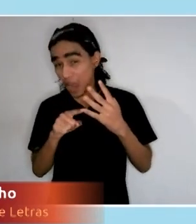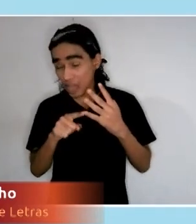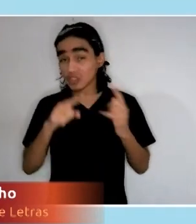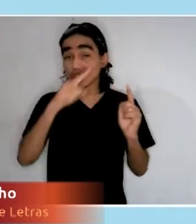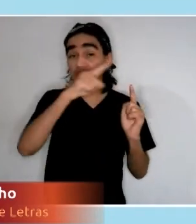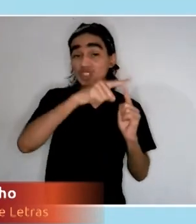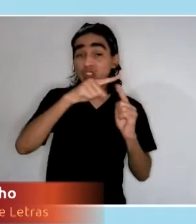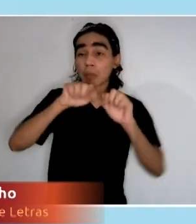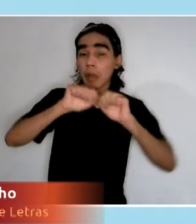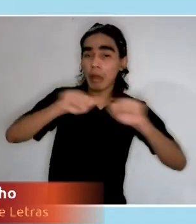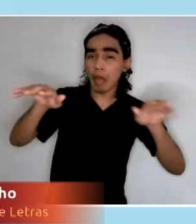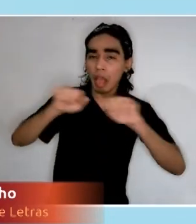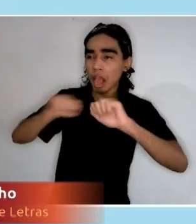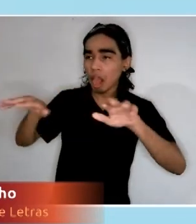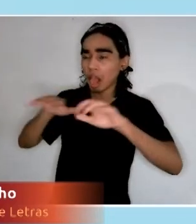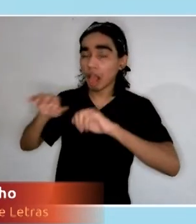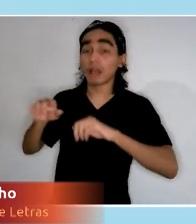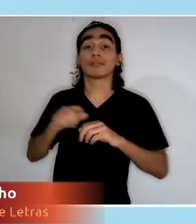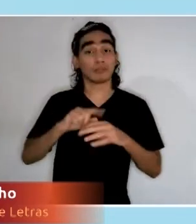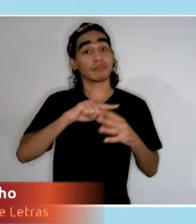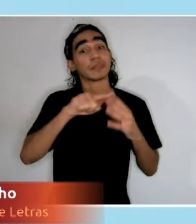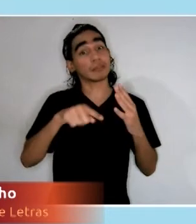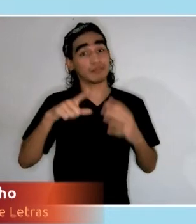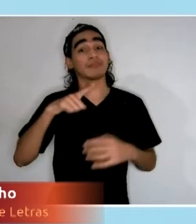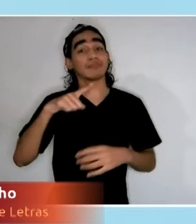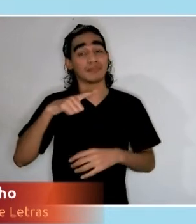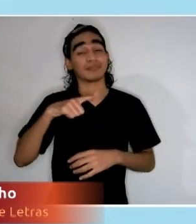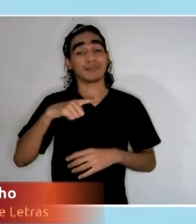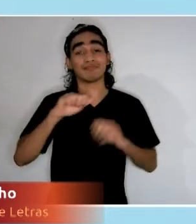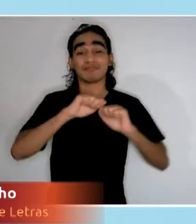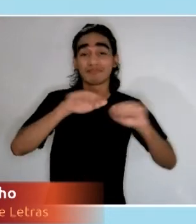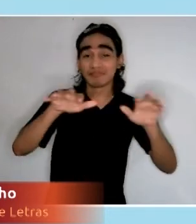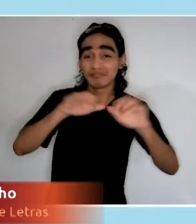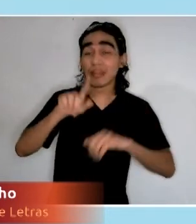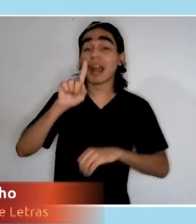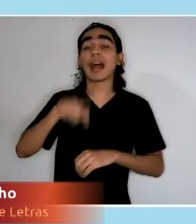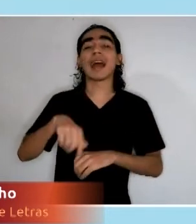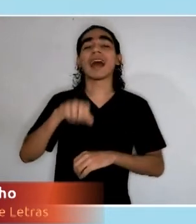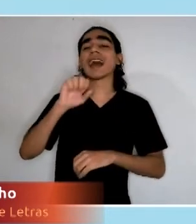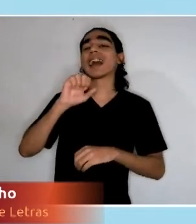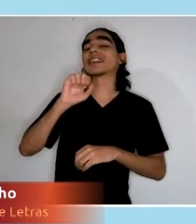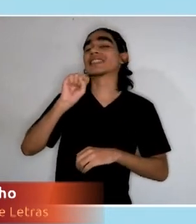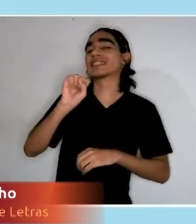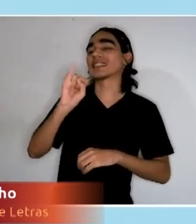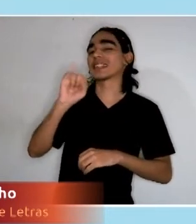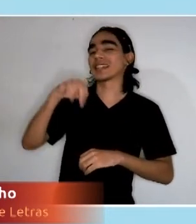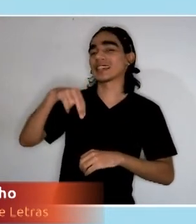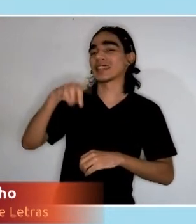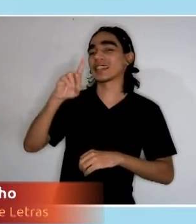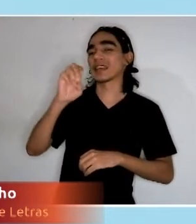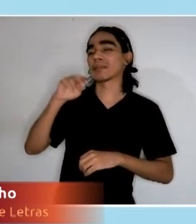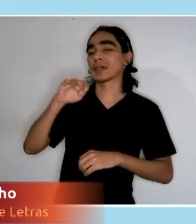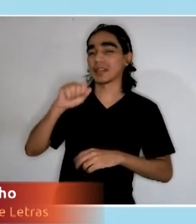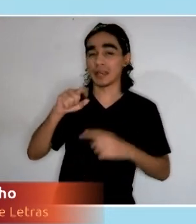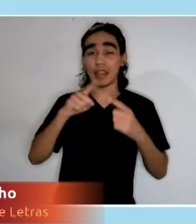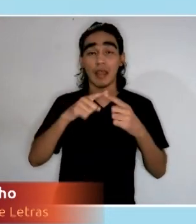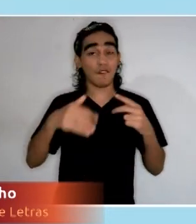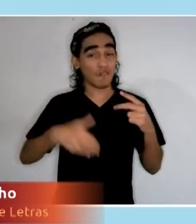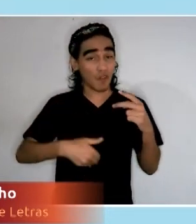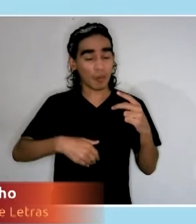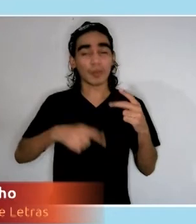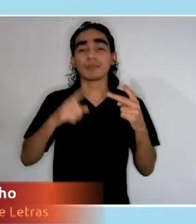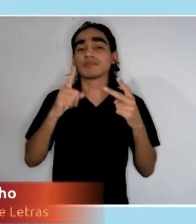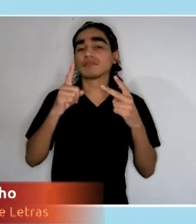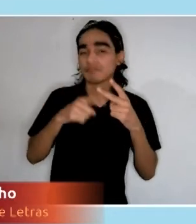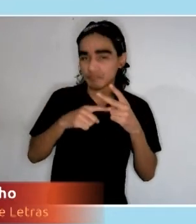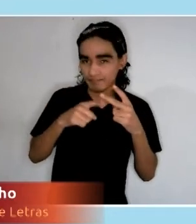E o Brasil abriga essas 4 grandes pandemias, e que a gente chama grande sindemia, né? Que é a pandemia da fome, a pandemia